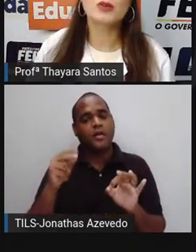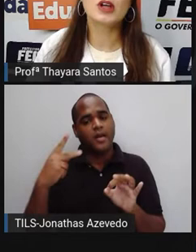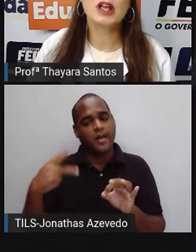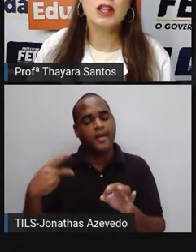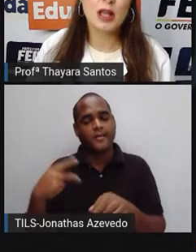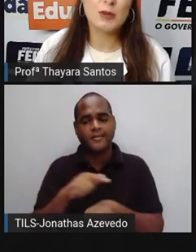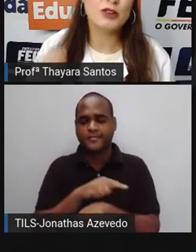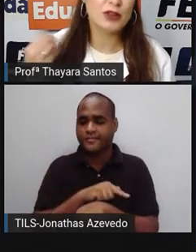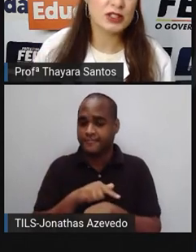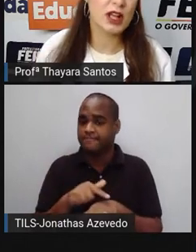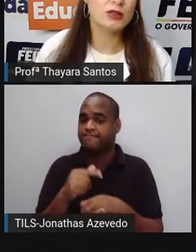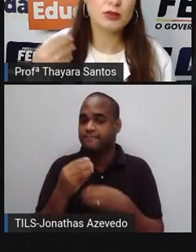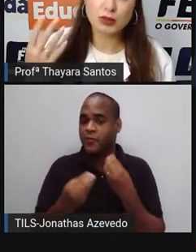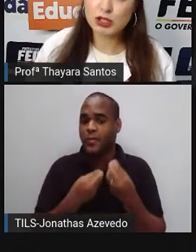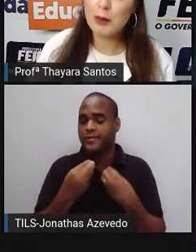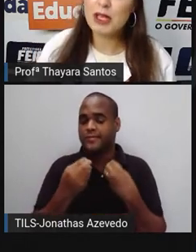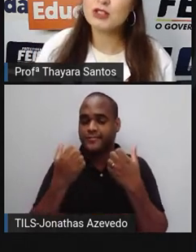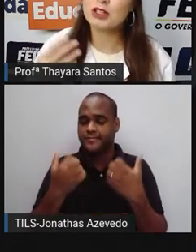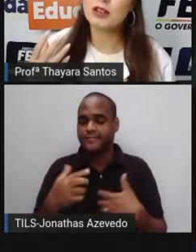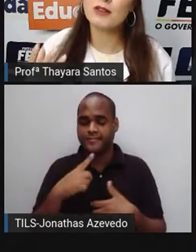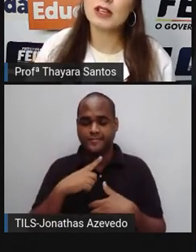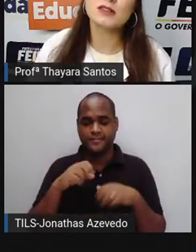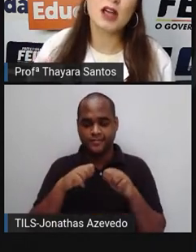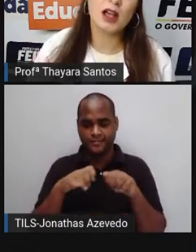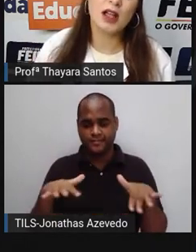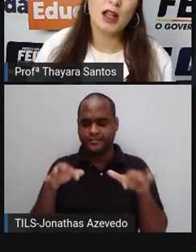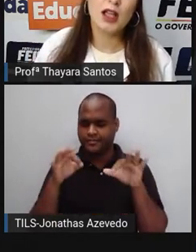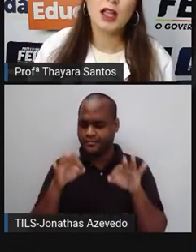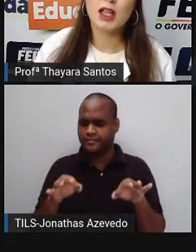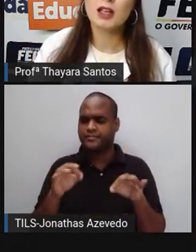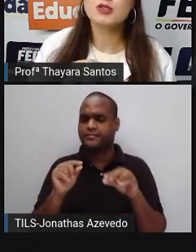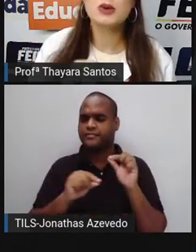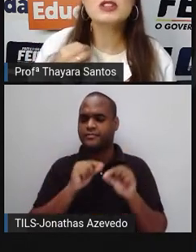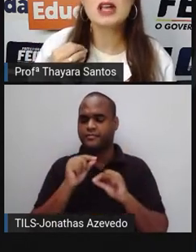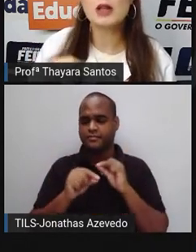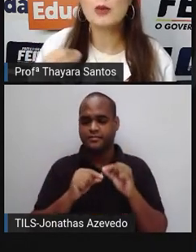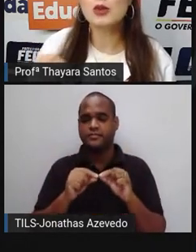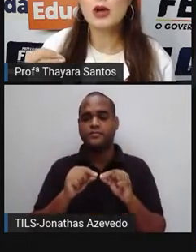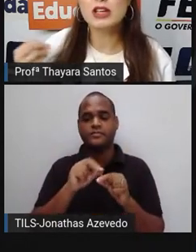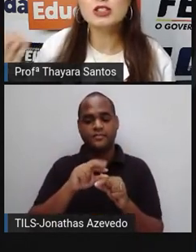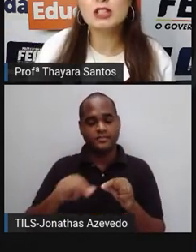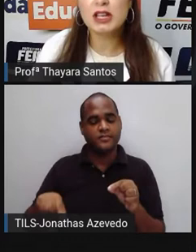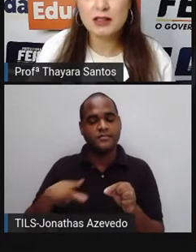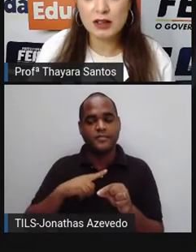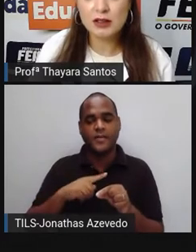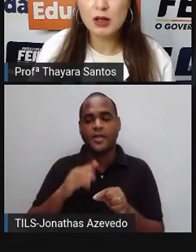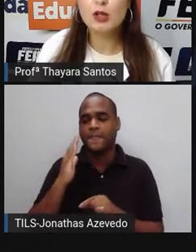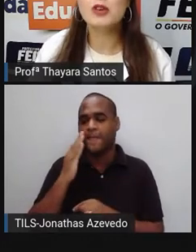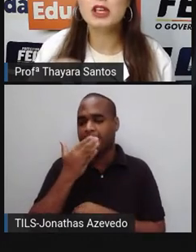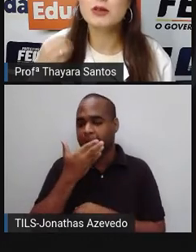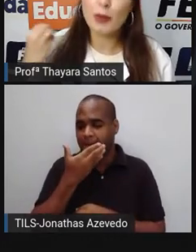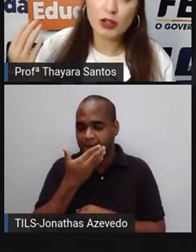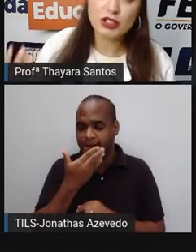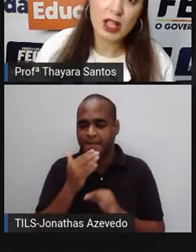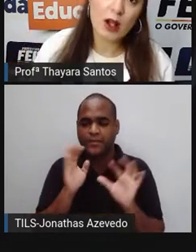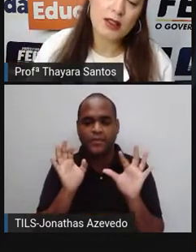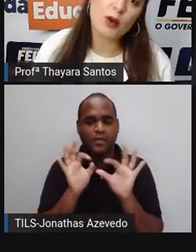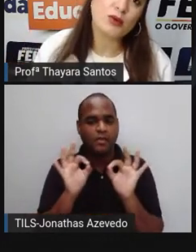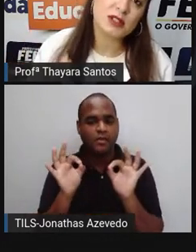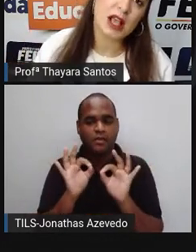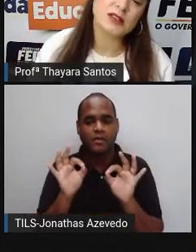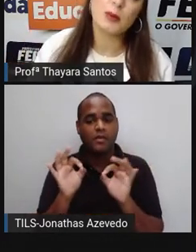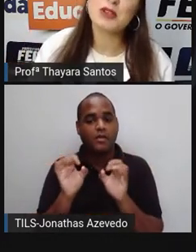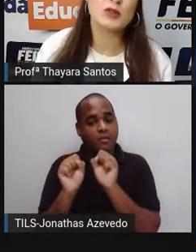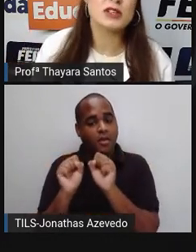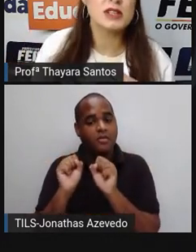comportamento ele é manifestado é através da de uma dieta muito restrita e pode